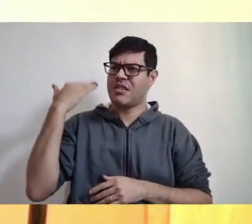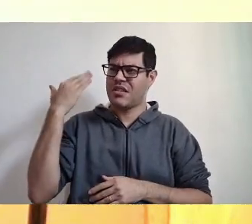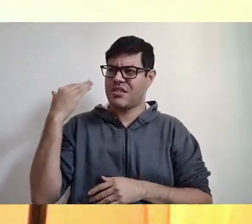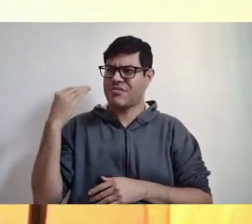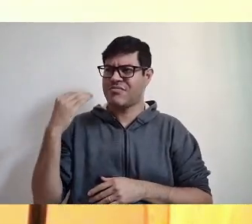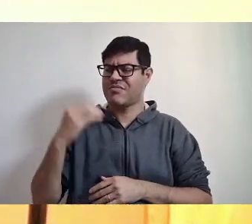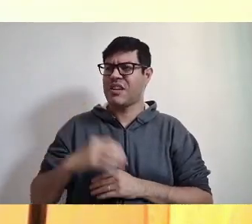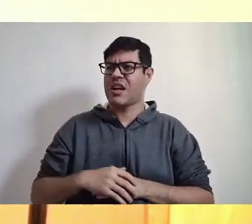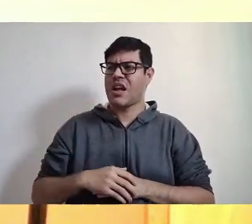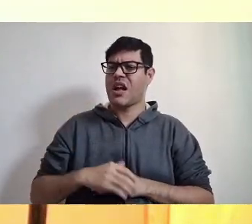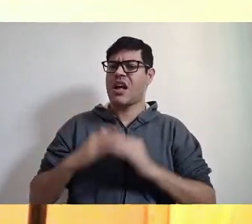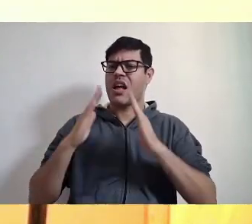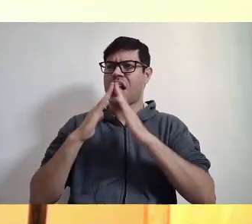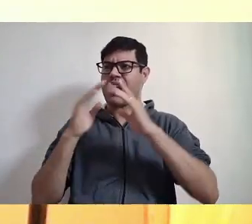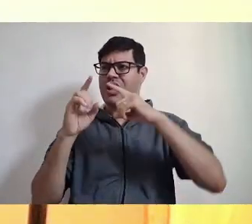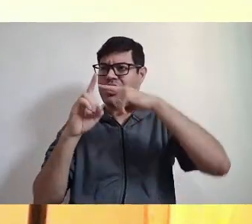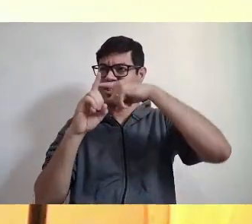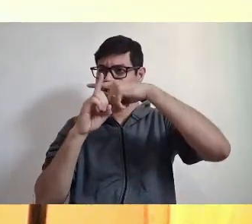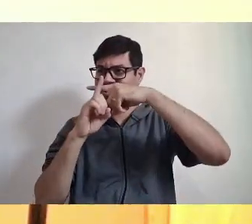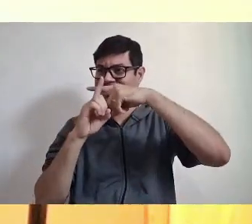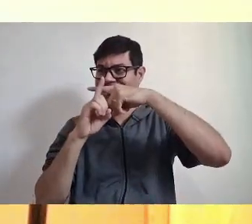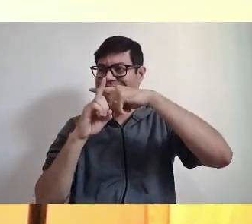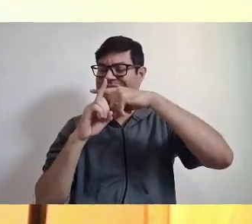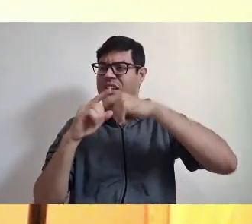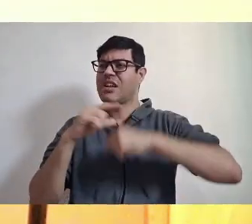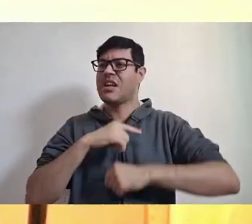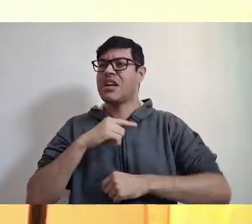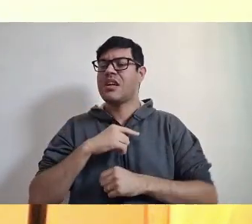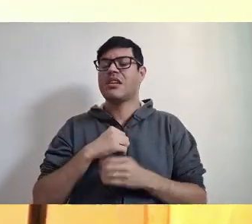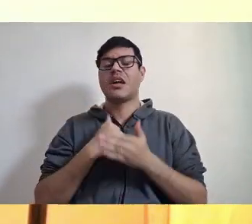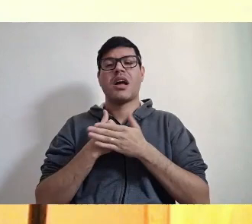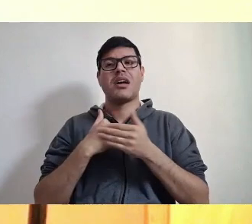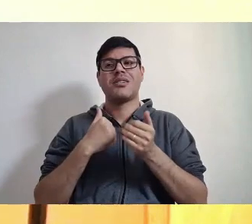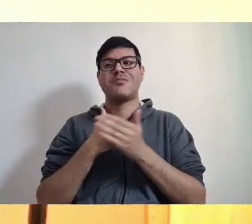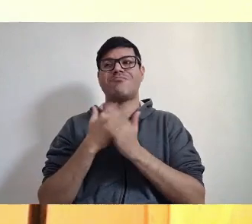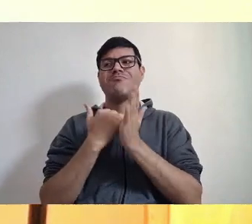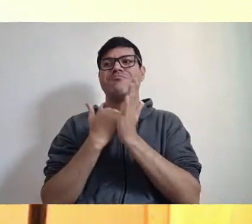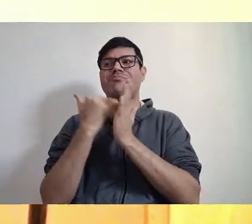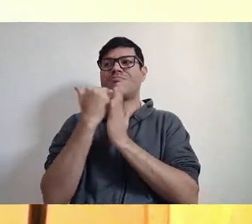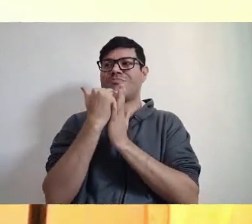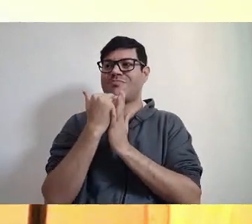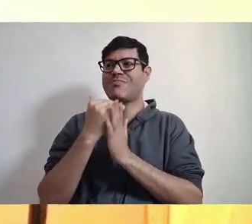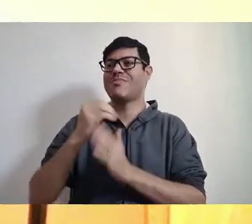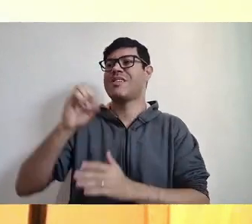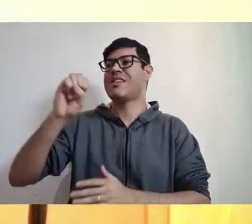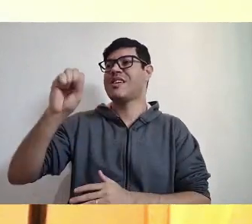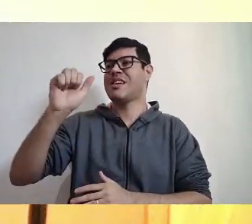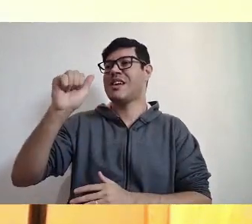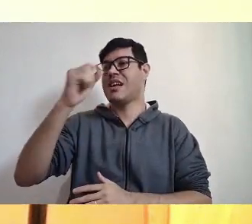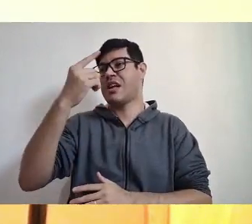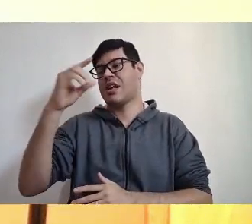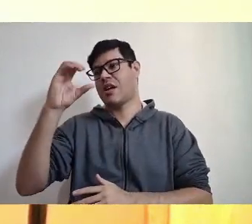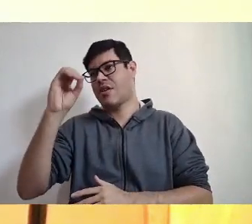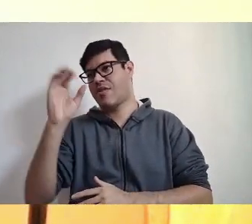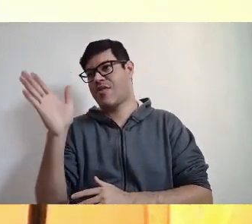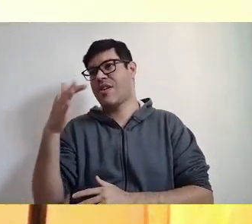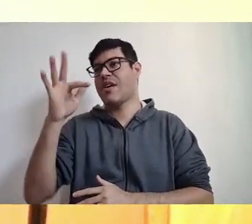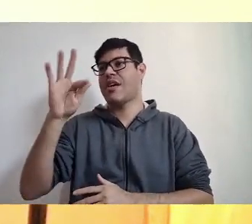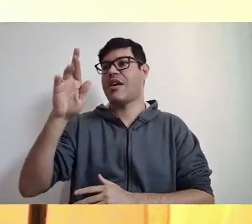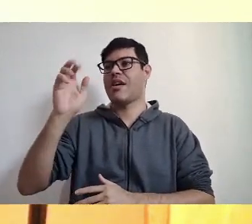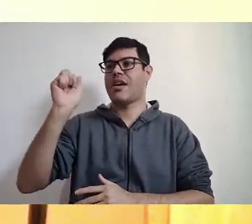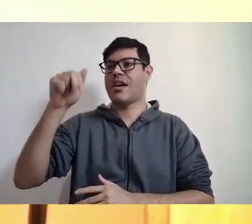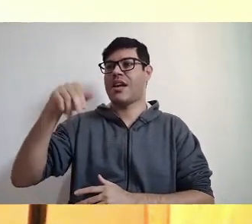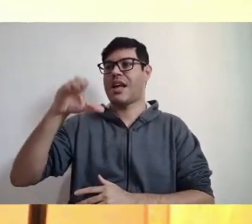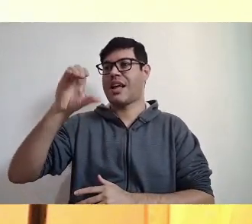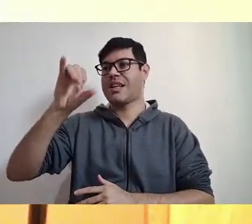Francisco de Assis. Sim. Eu tenho um grande carinho por aquela igreja, porque quando tinha a formatura